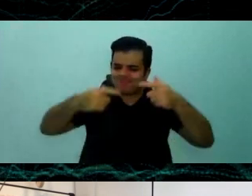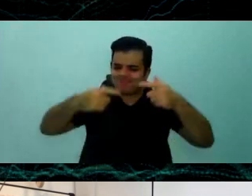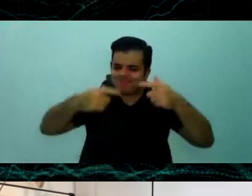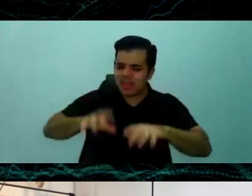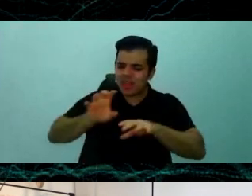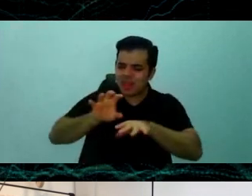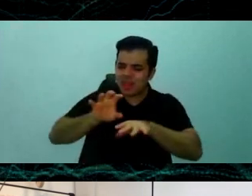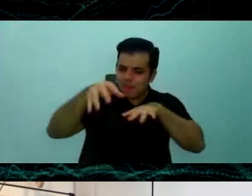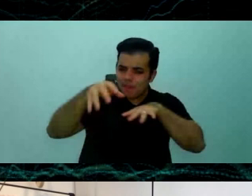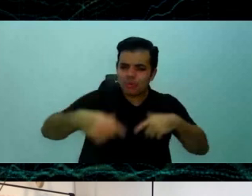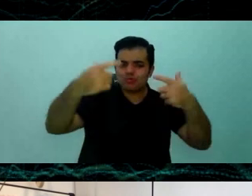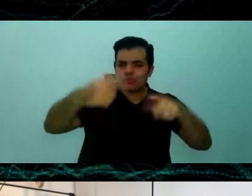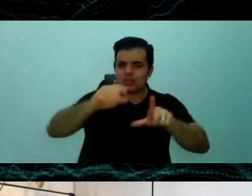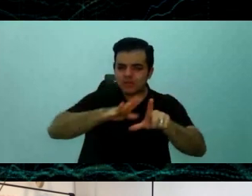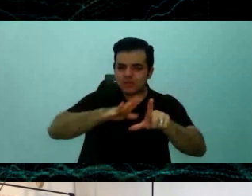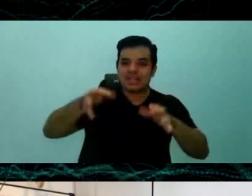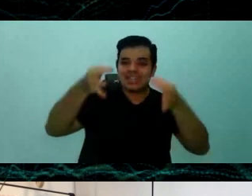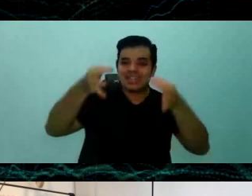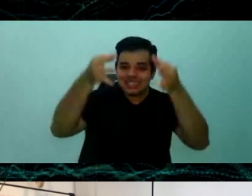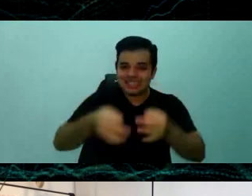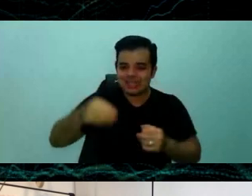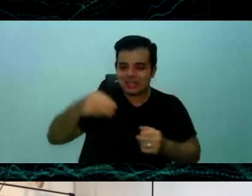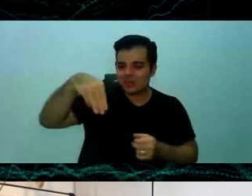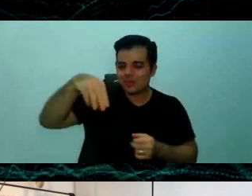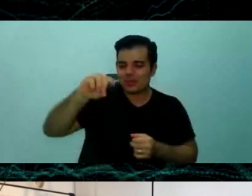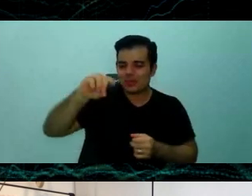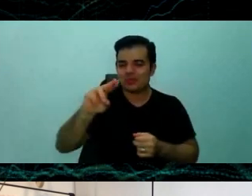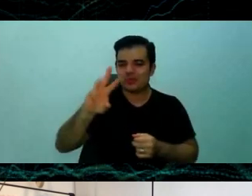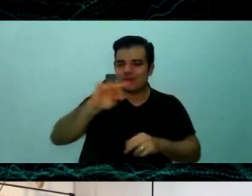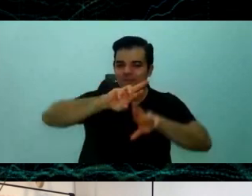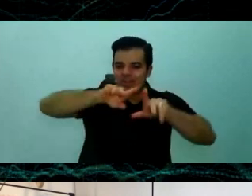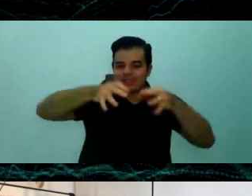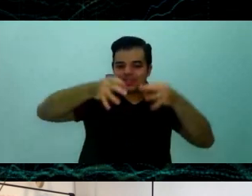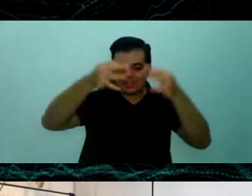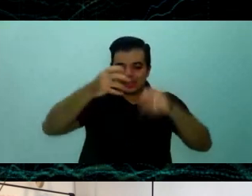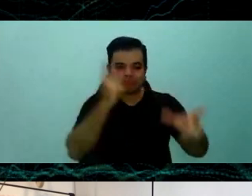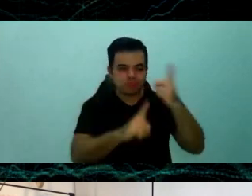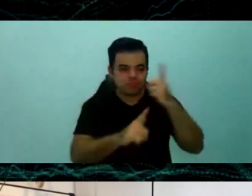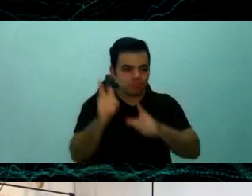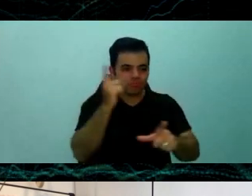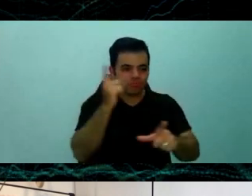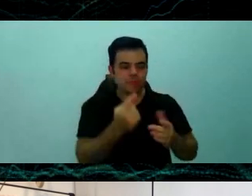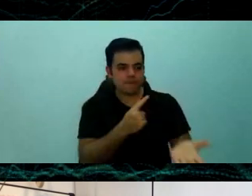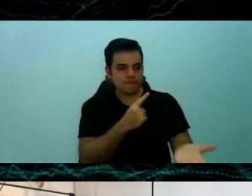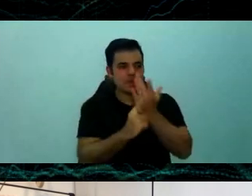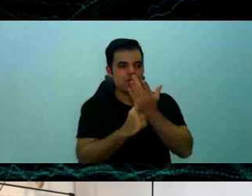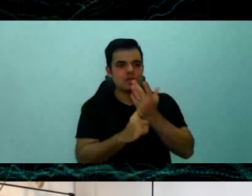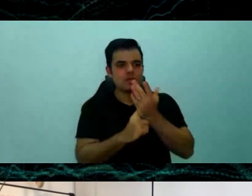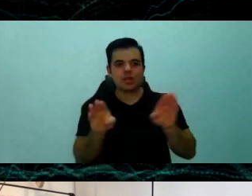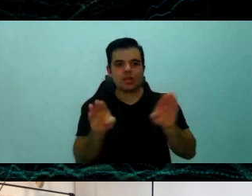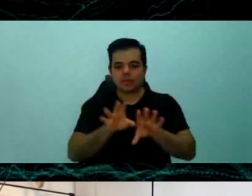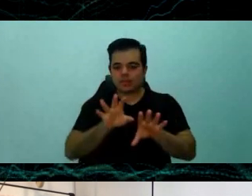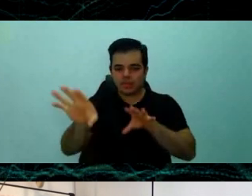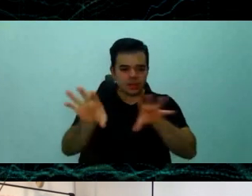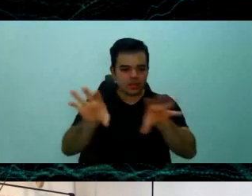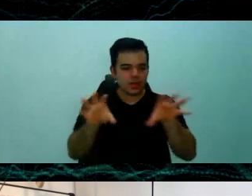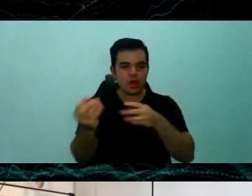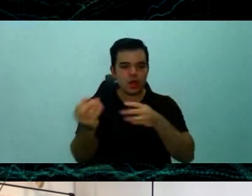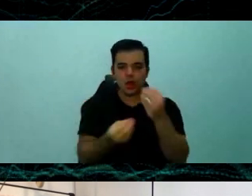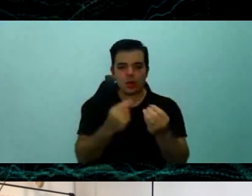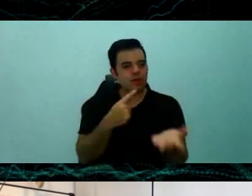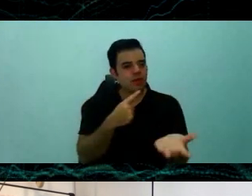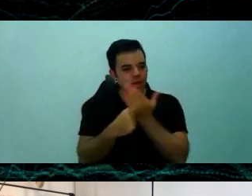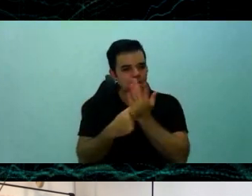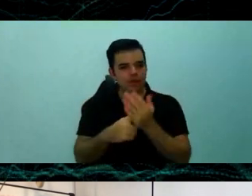a utilização certa dos módulos, em como que você vai fazer as dependências entre os módulos, e isso é fenomenal.